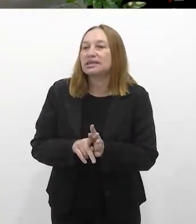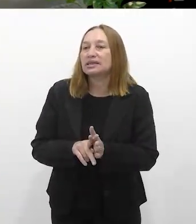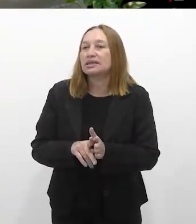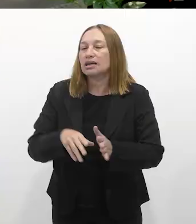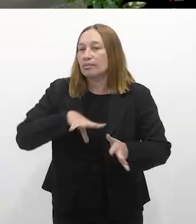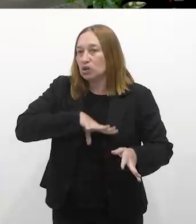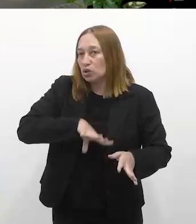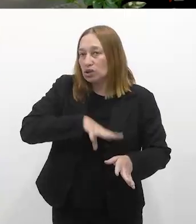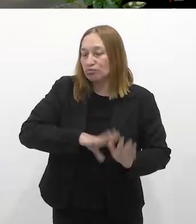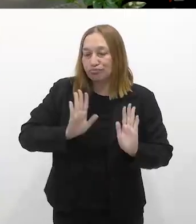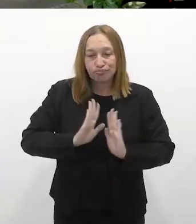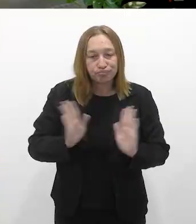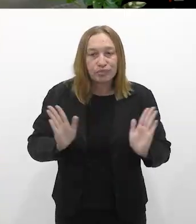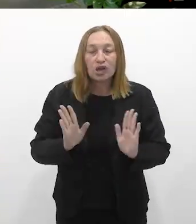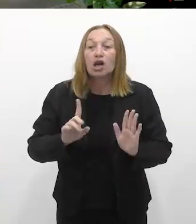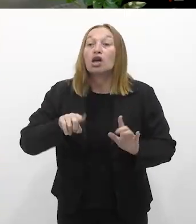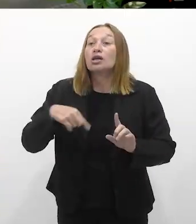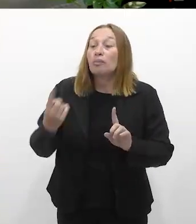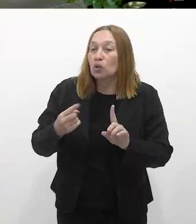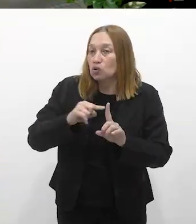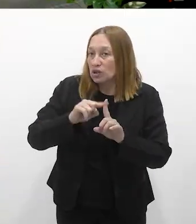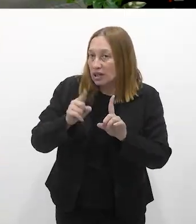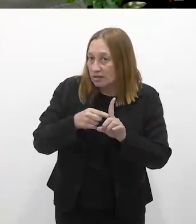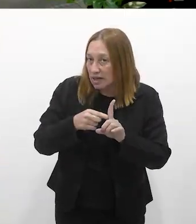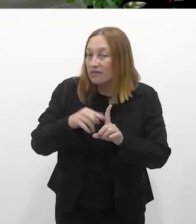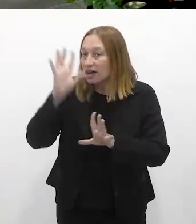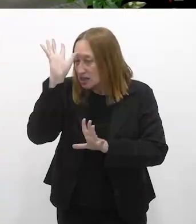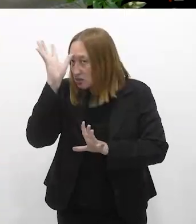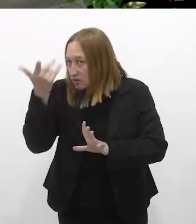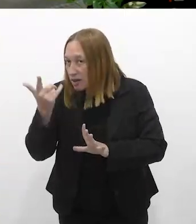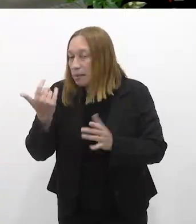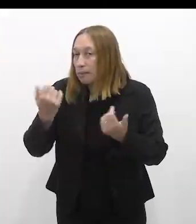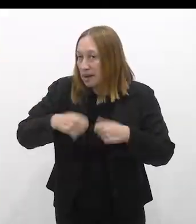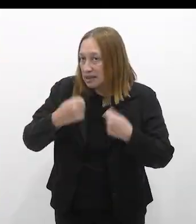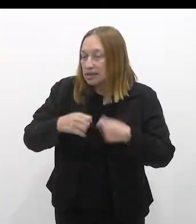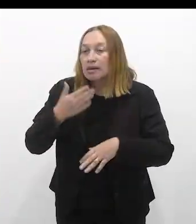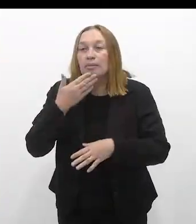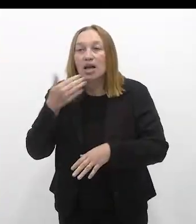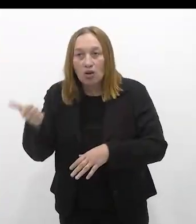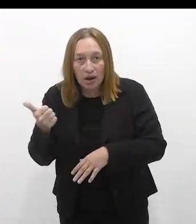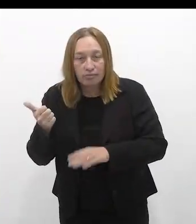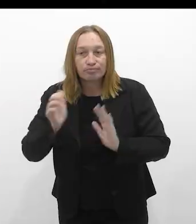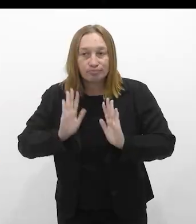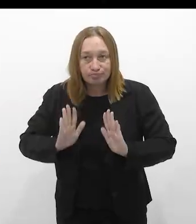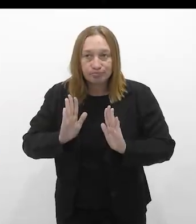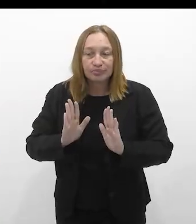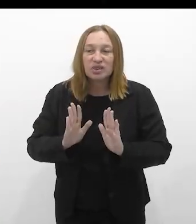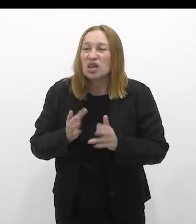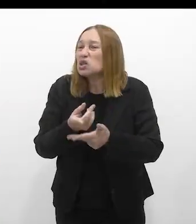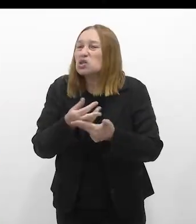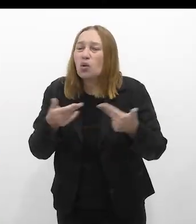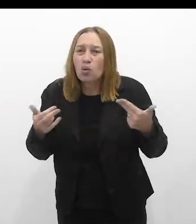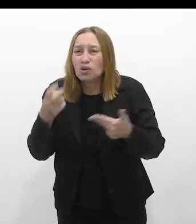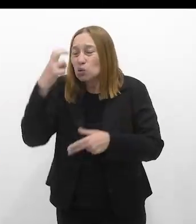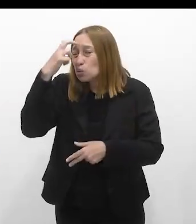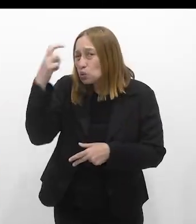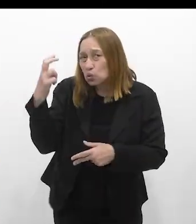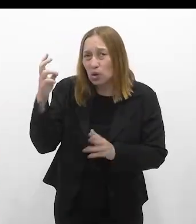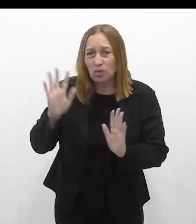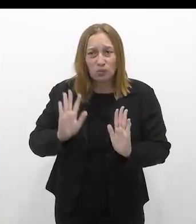menstruação. Depois quando engravidar vai resolver, porque precisa engravidar para melhorar. Enfim, são